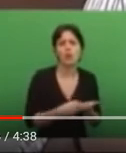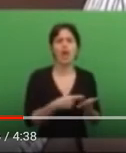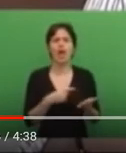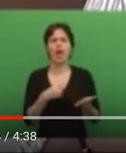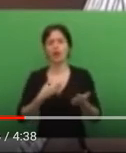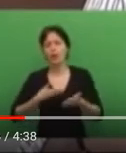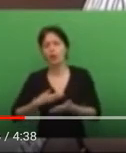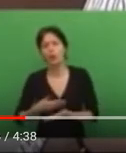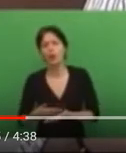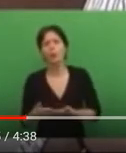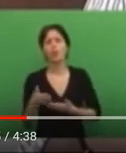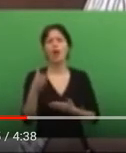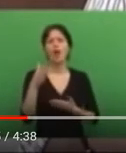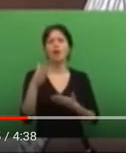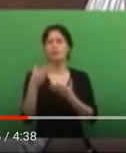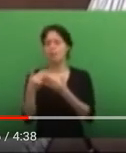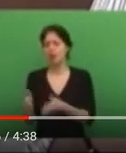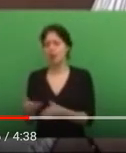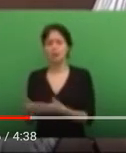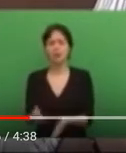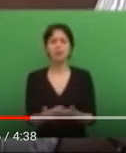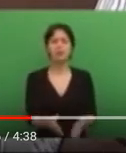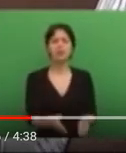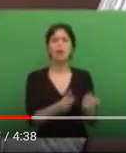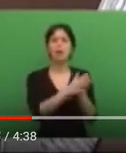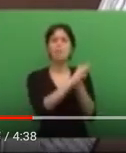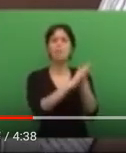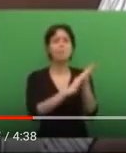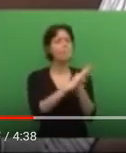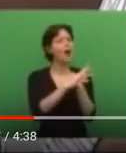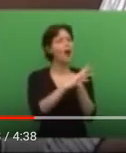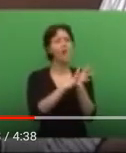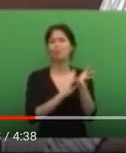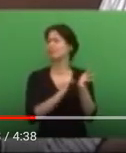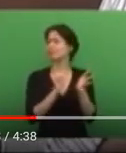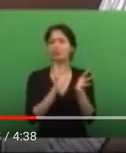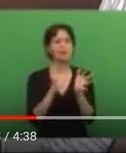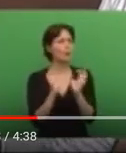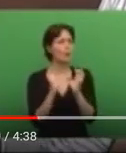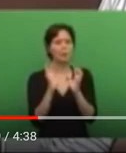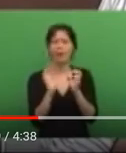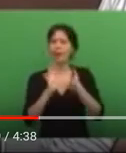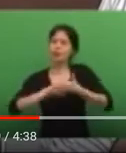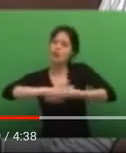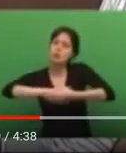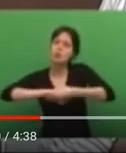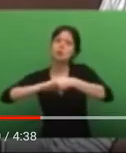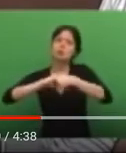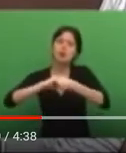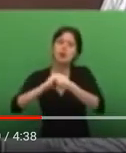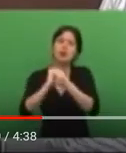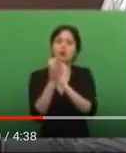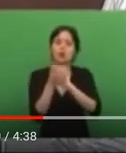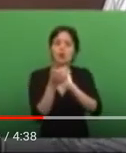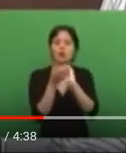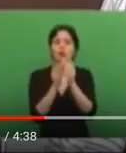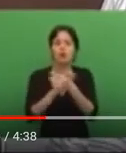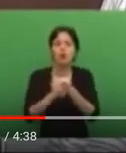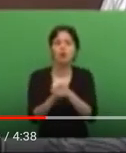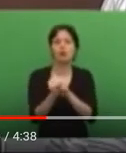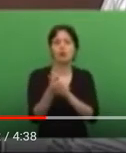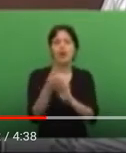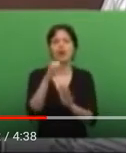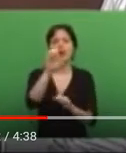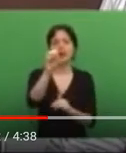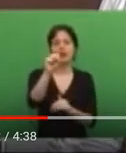a característica básica dessa condição, que é elas perdem a função das mãos e surge um movimento estereotipado